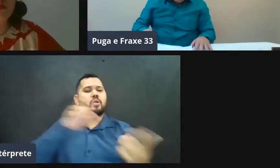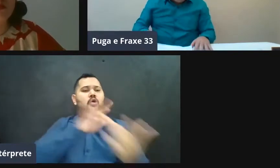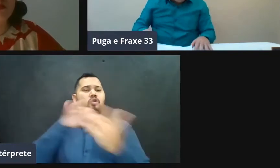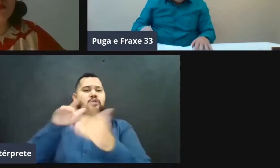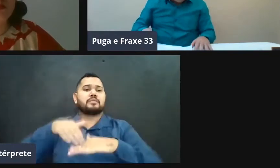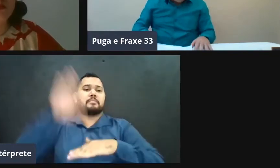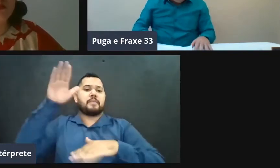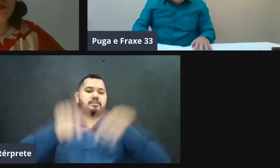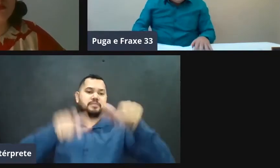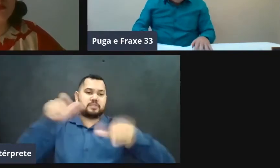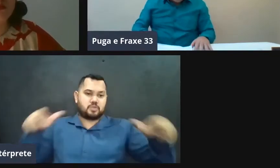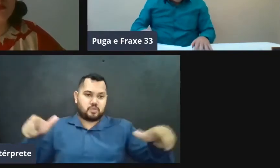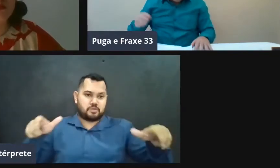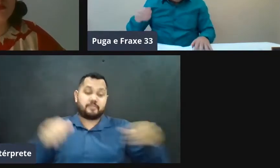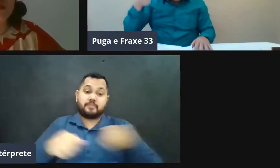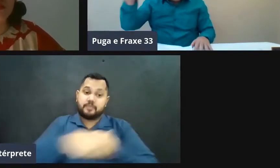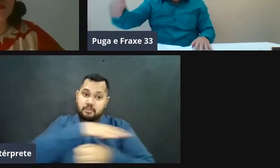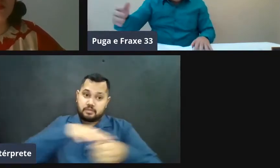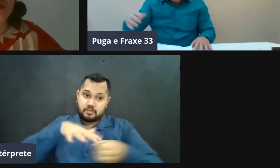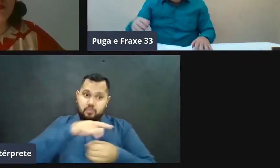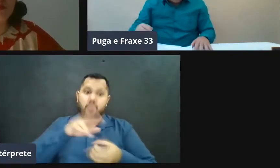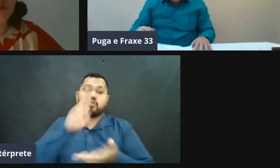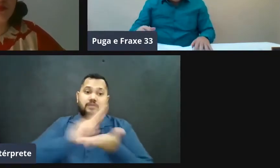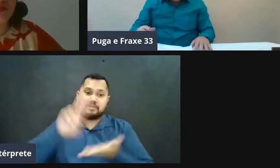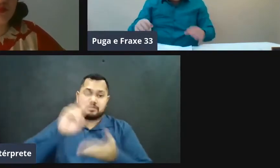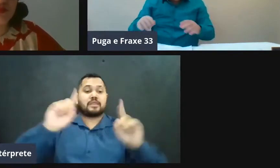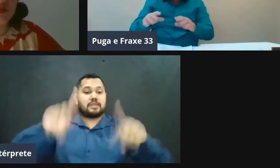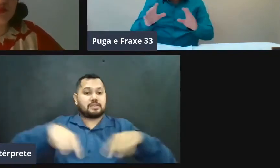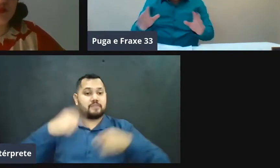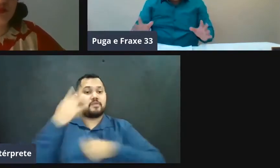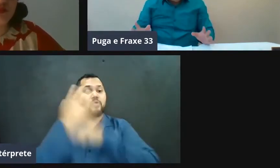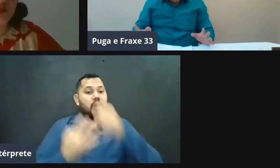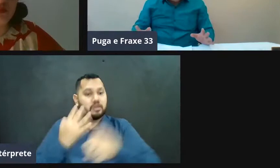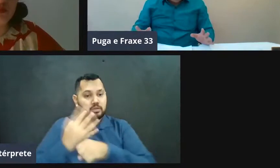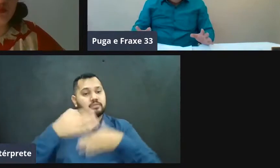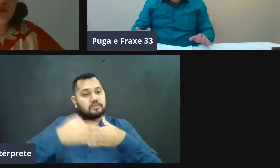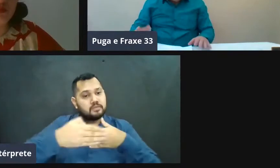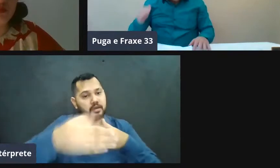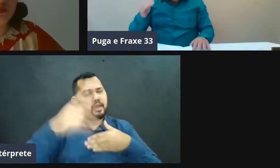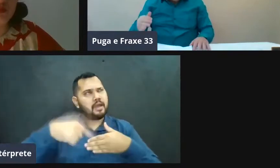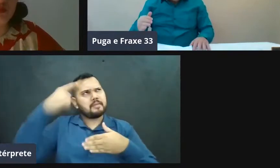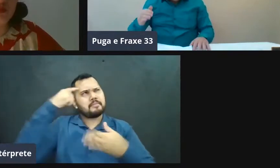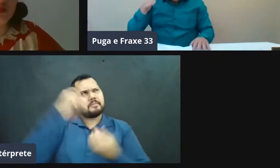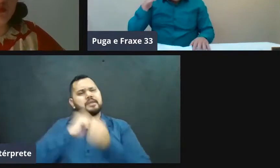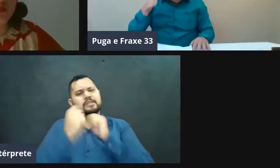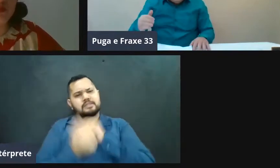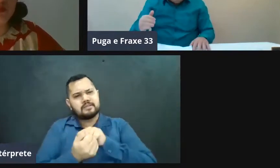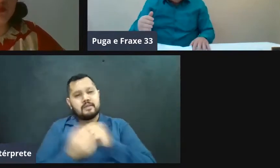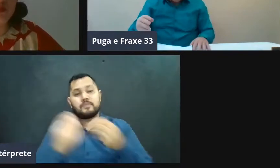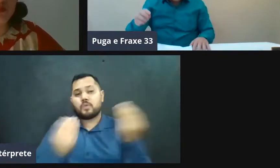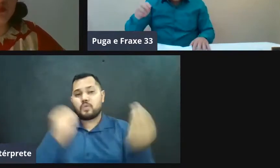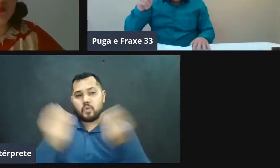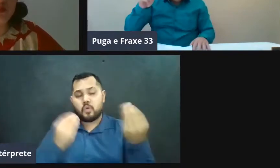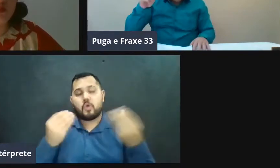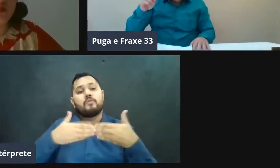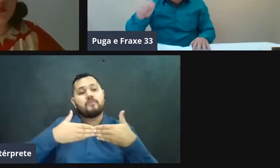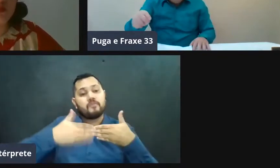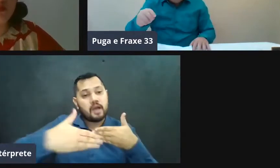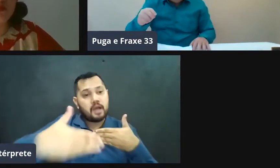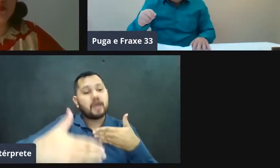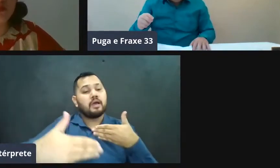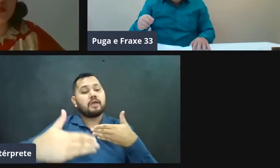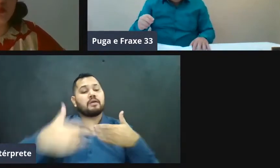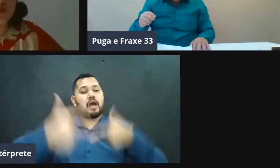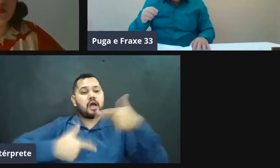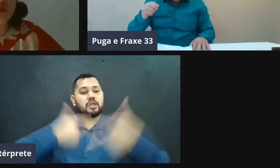desafio da extensão universitária para os próximos 4 anos é exatamente esse repensar. Como atuarmos